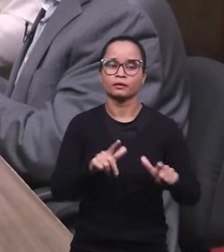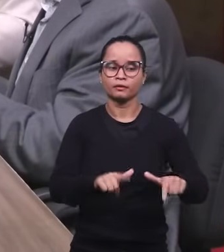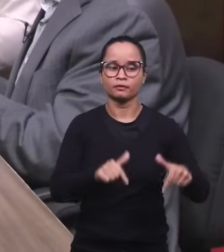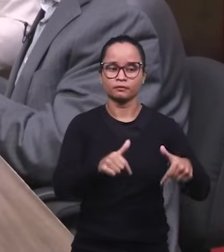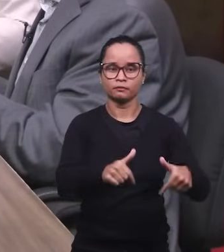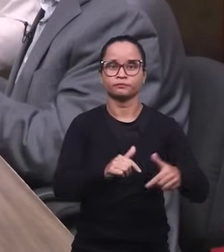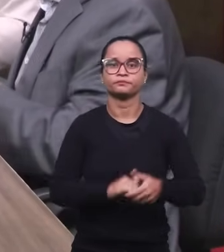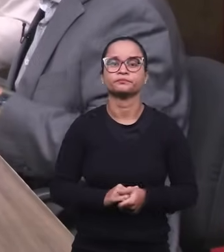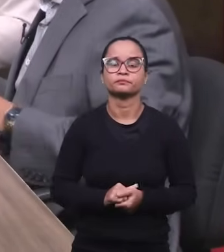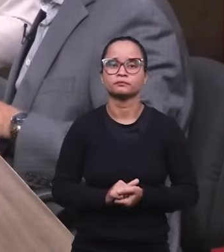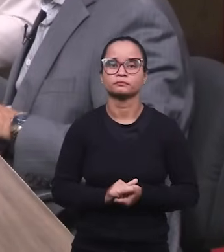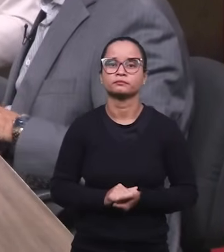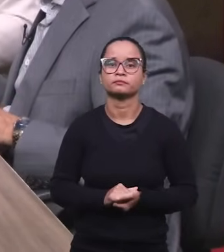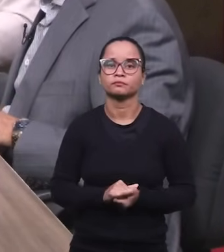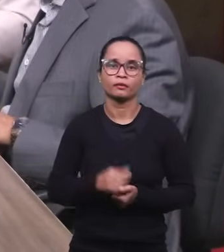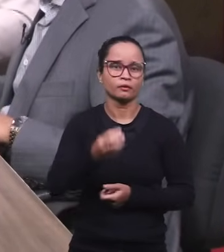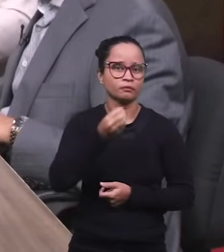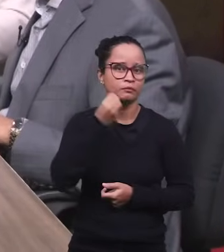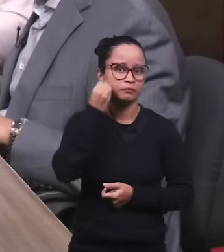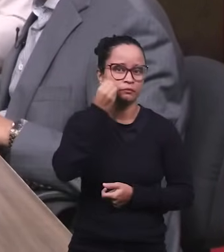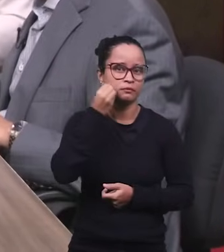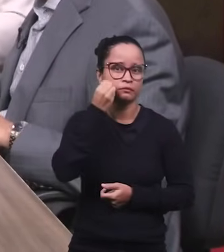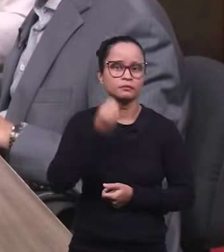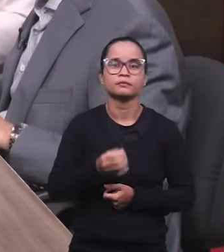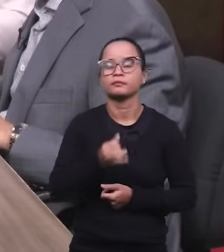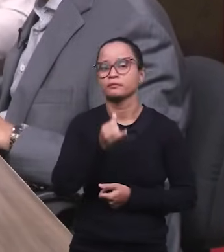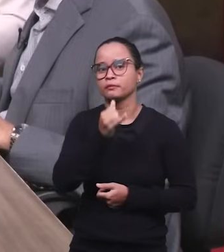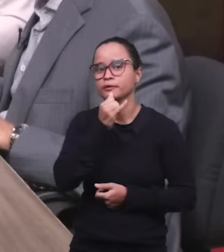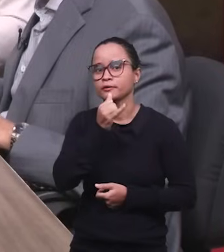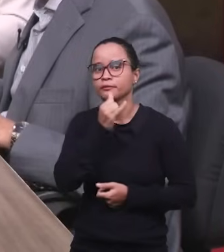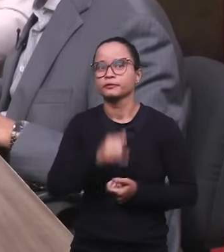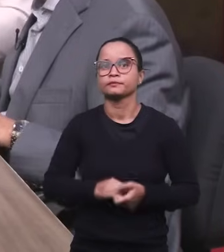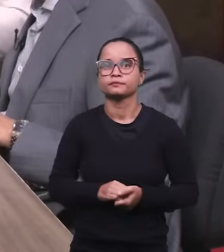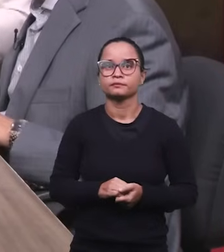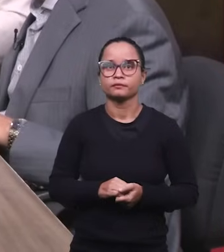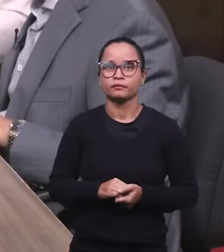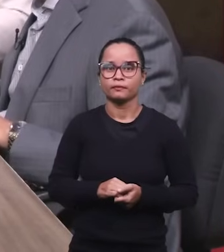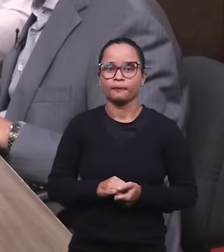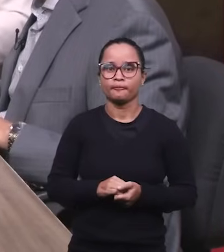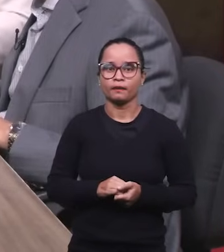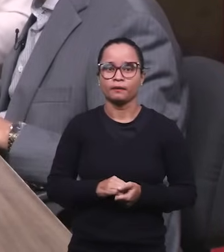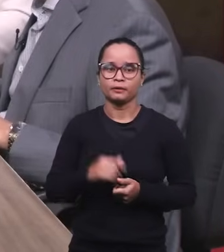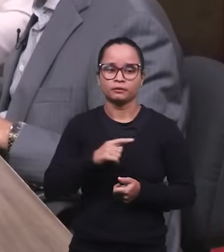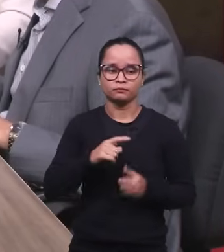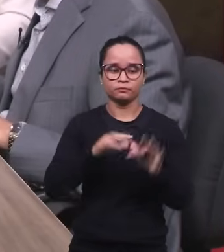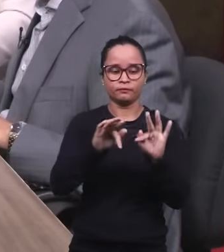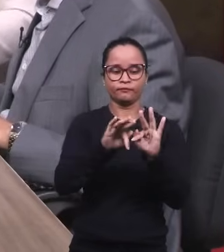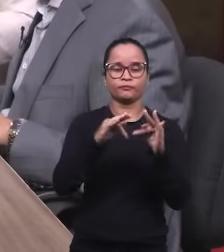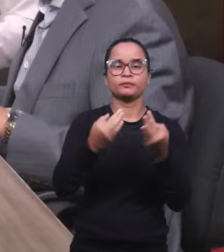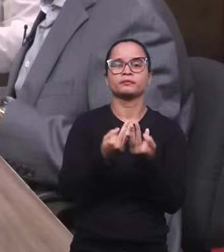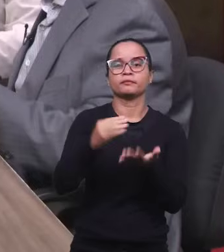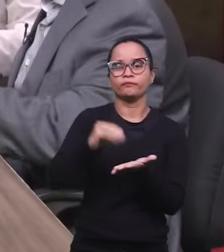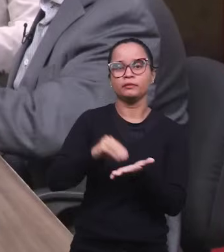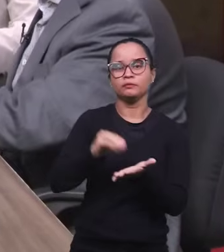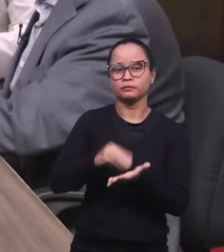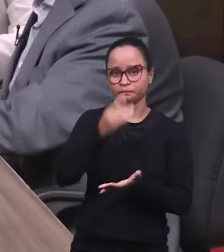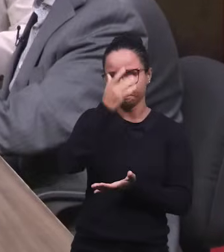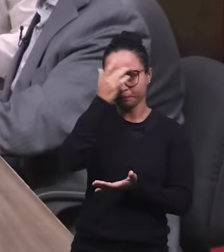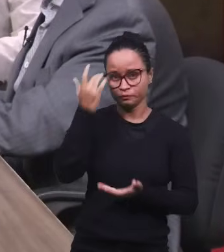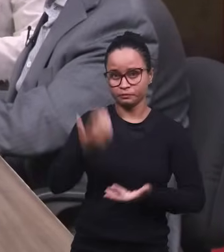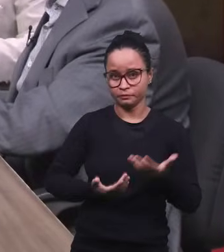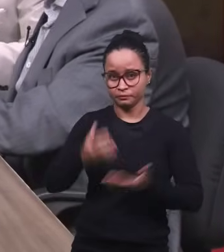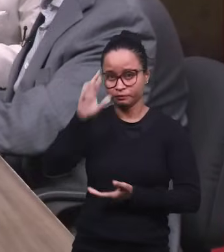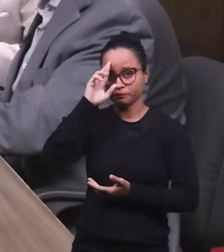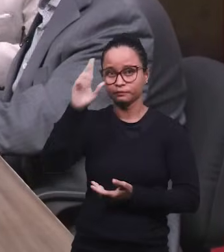essa atitude de Abigail como uma experiência, como um exemplo para quem tem o lar dividido? Porque nós estamos tendo sempre cuidado de